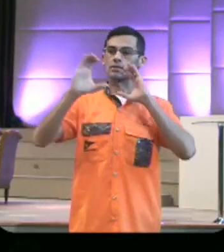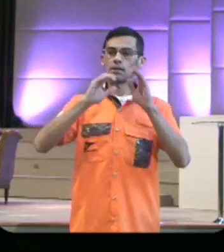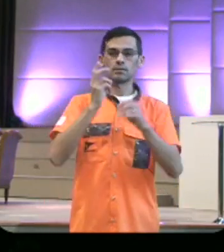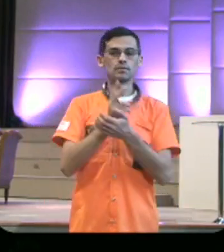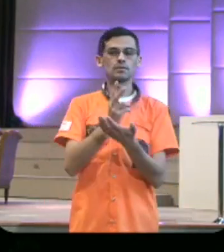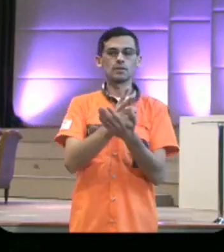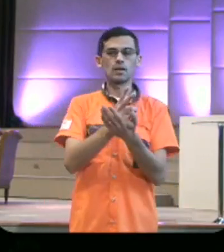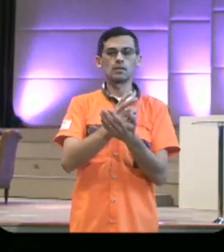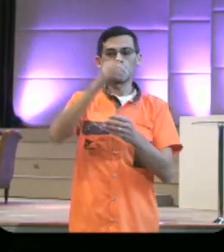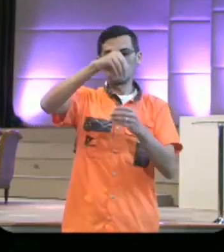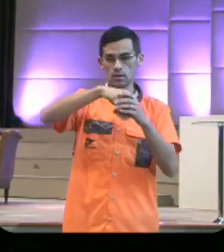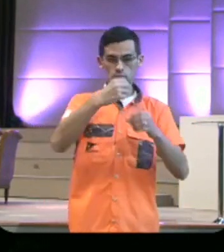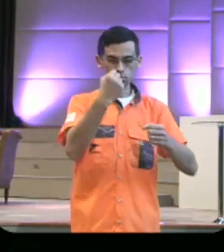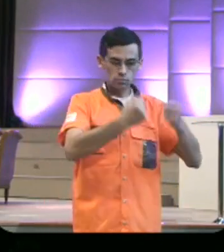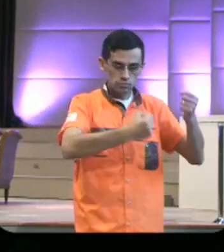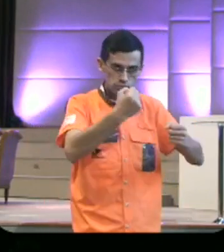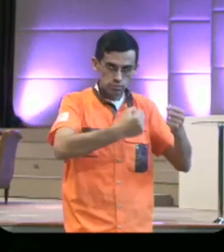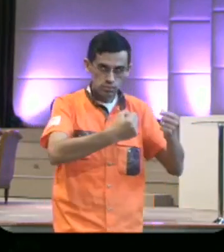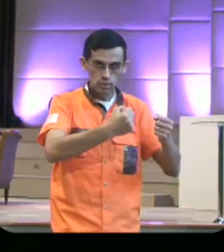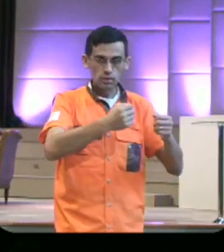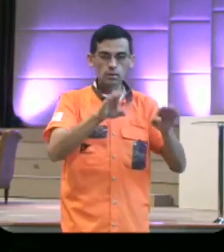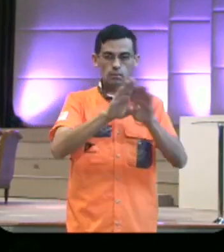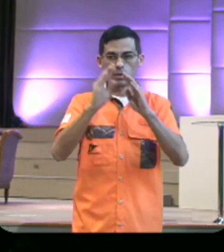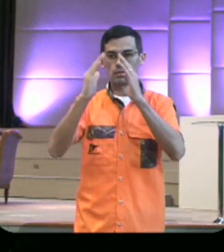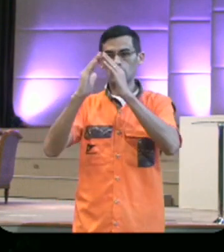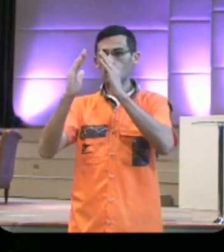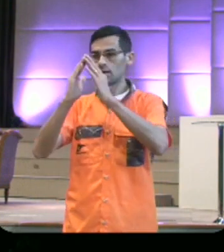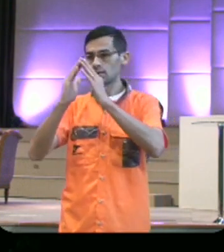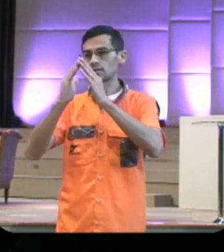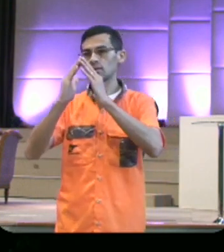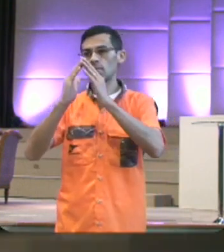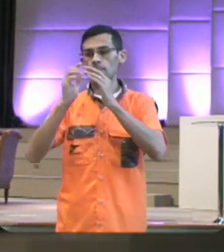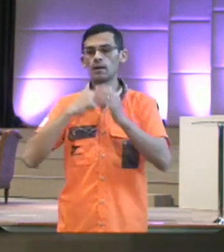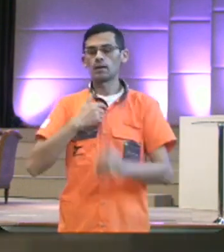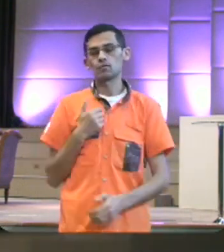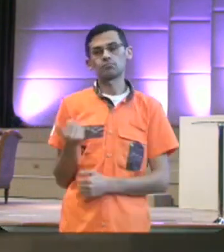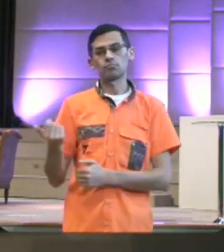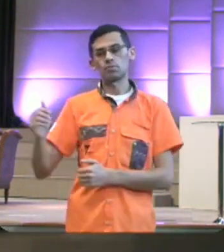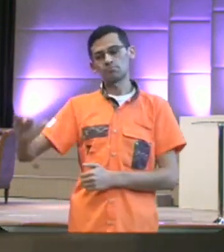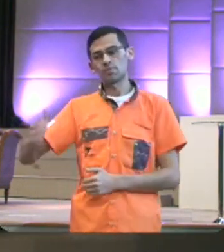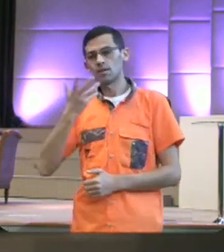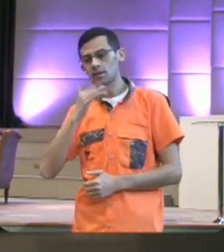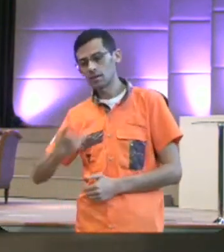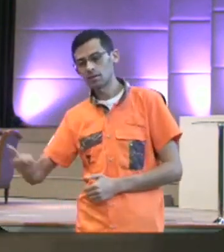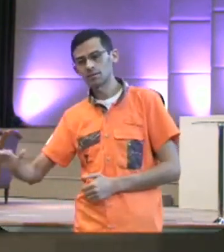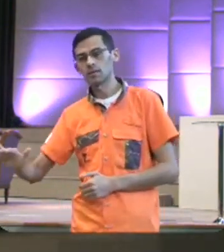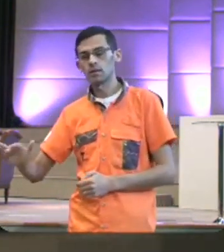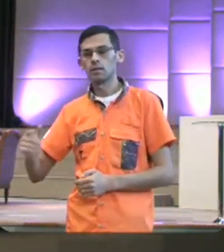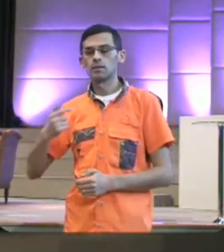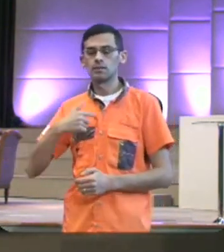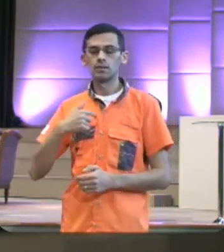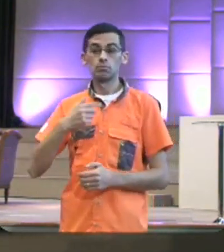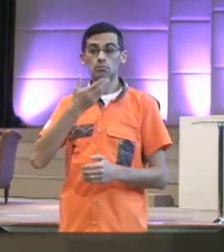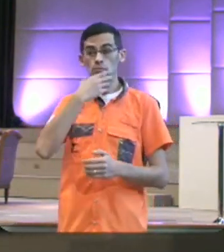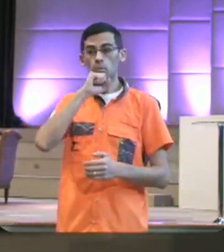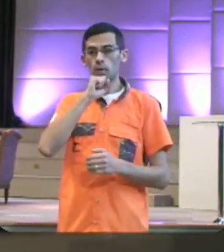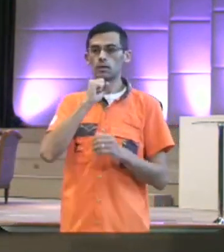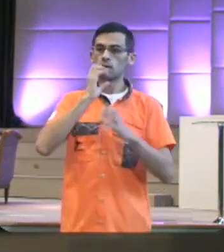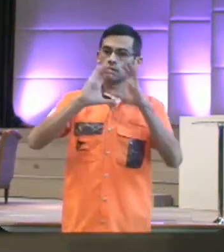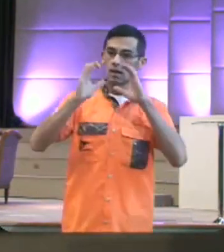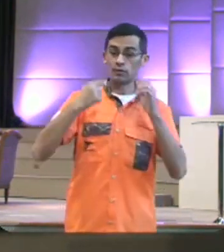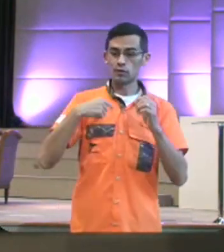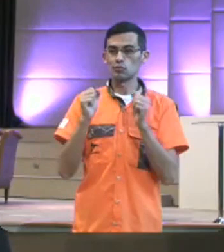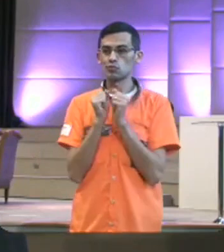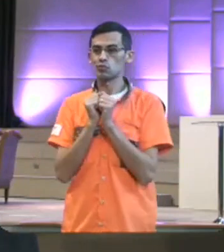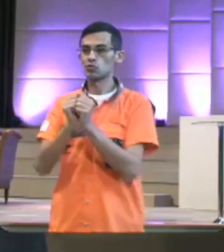Ele cantava no carro, ele cantava em casa. Eu era garoto, pequeno, e gostava de cantar com ele, porque